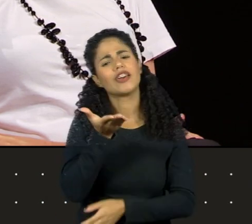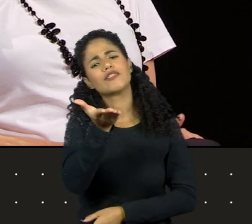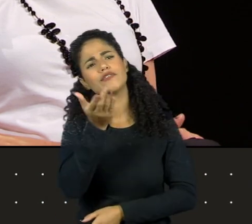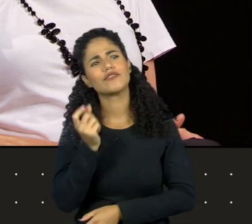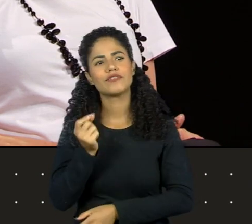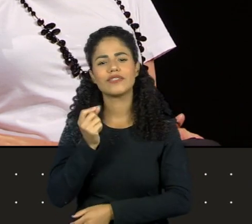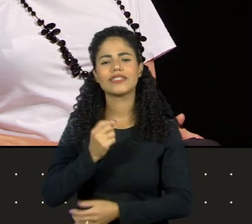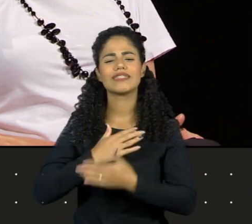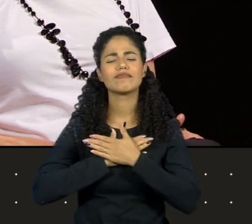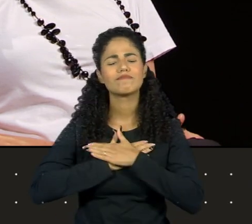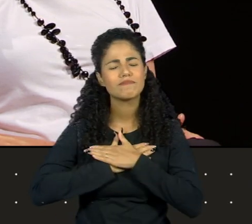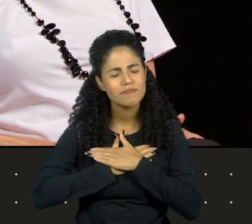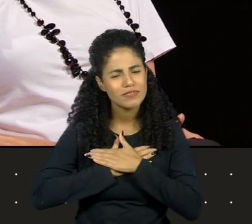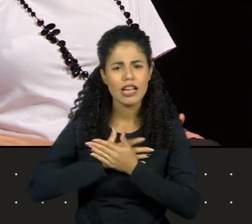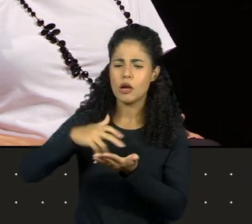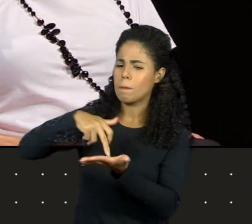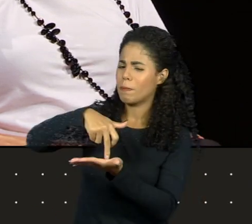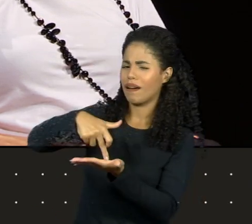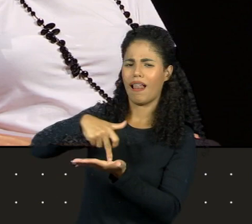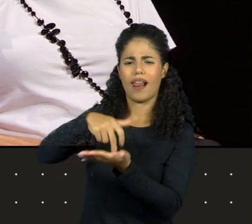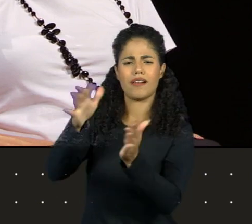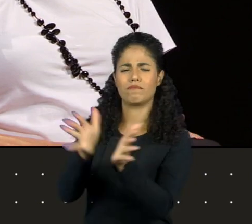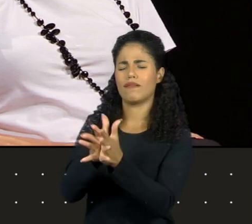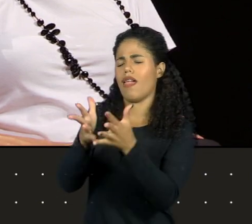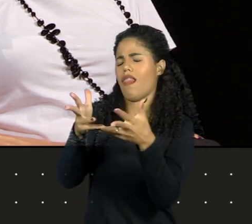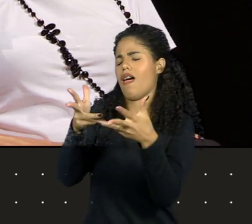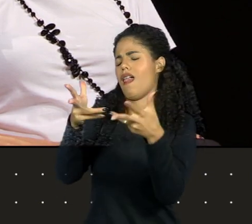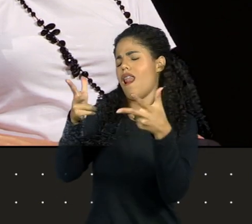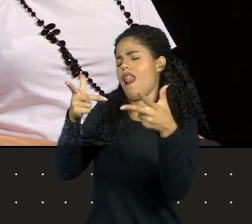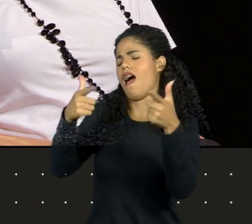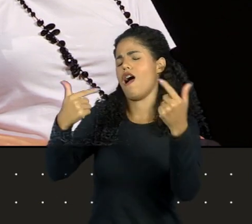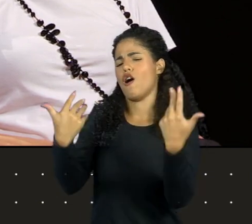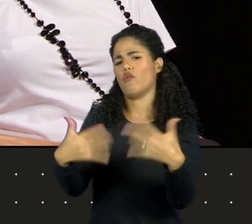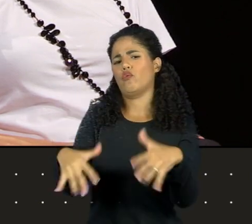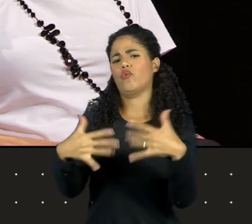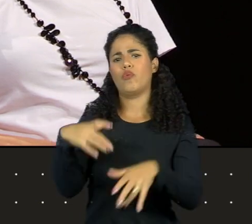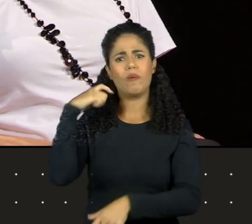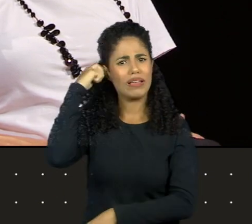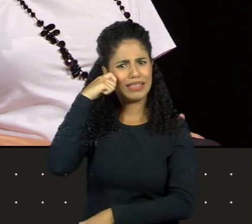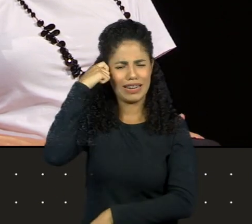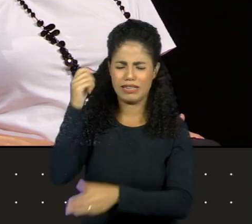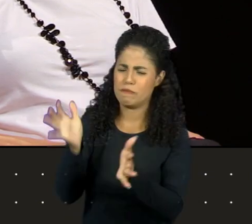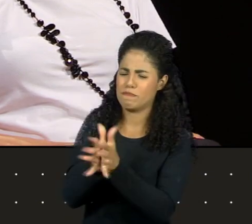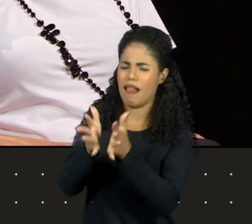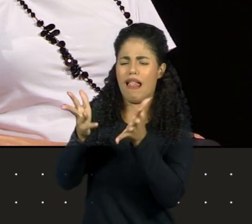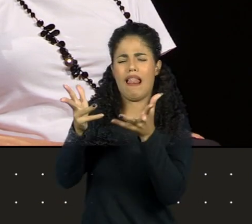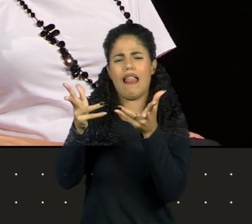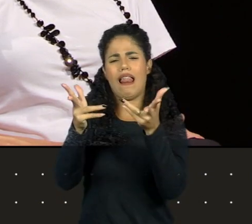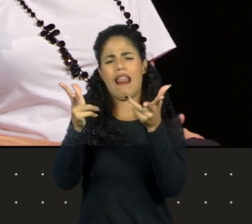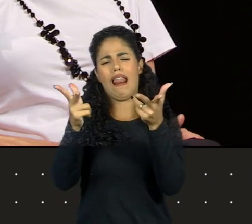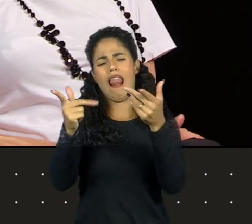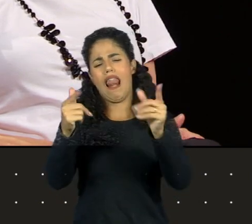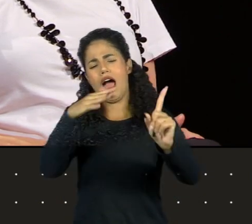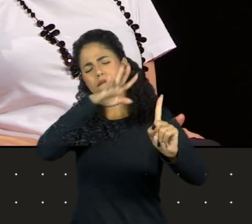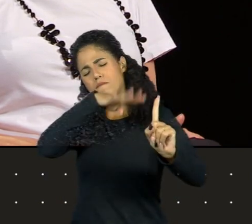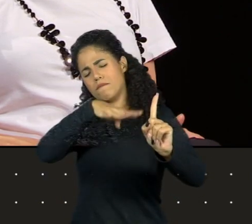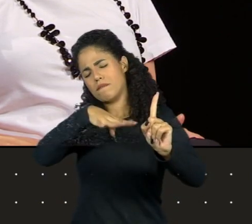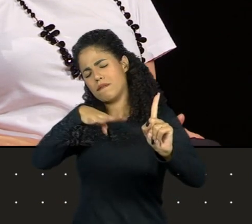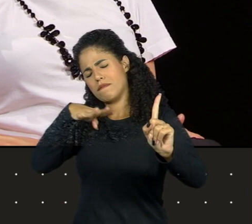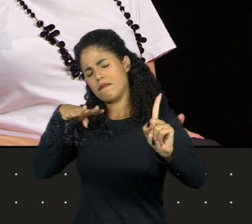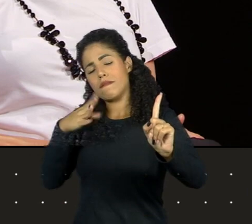é uma grandíssima bailarina, uma grandíssima atriz. Eu não vou ficar falando sobre isso.